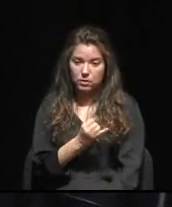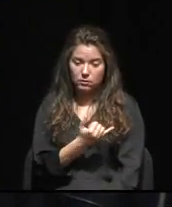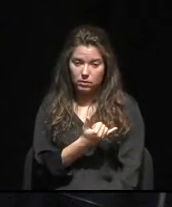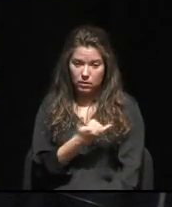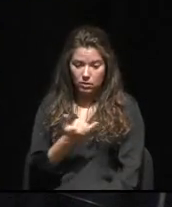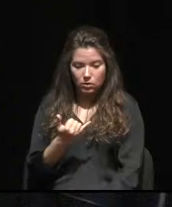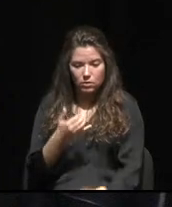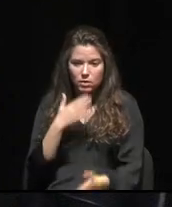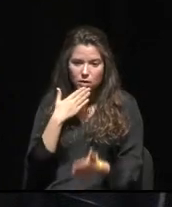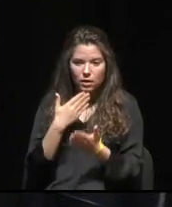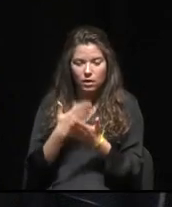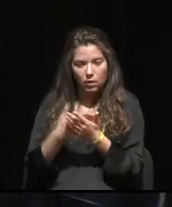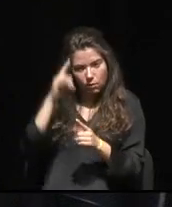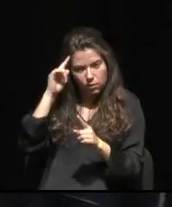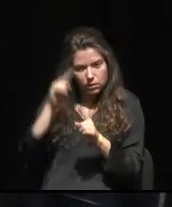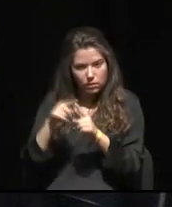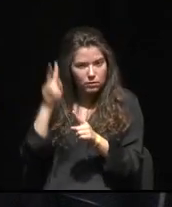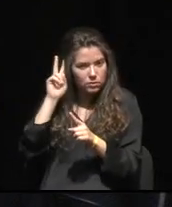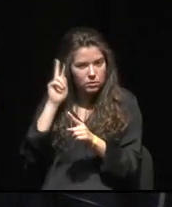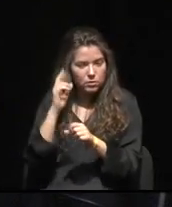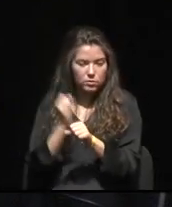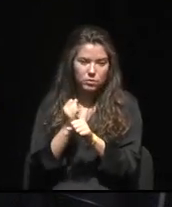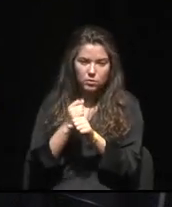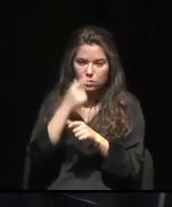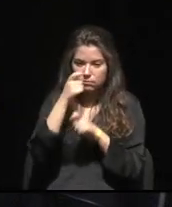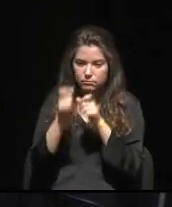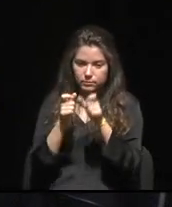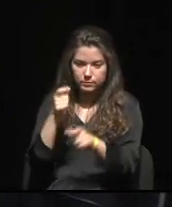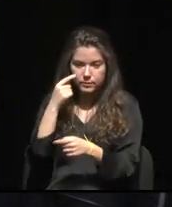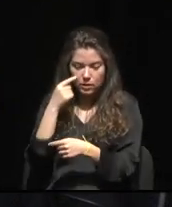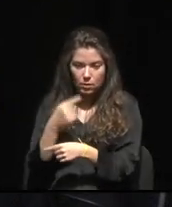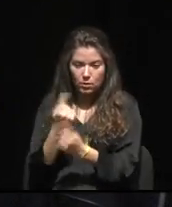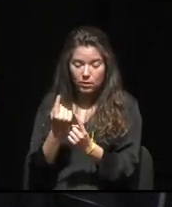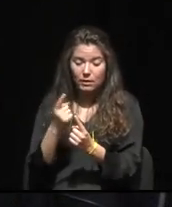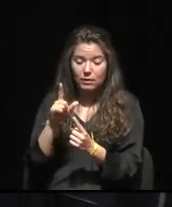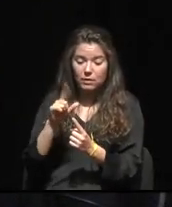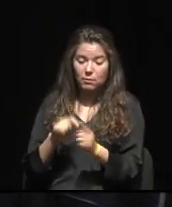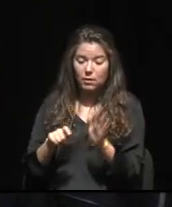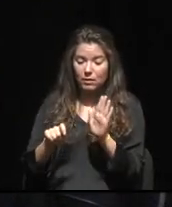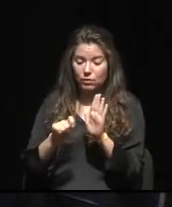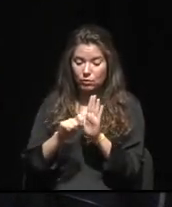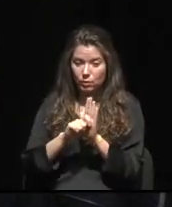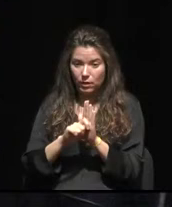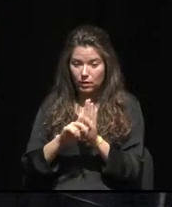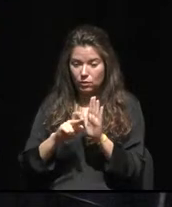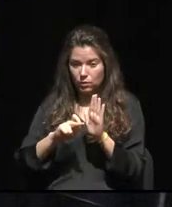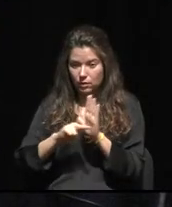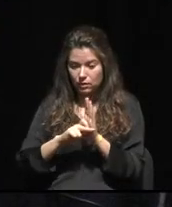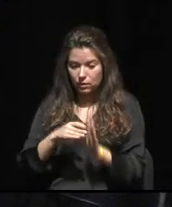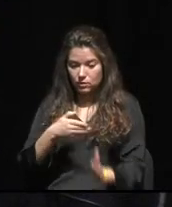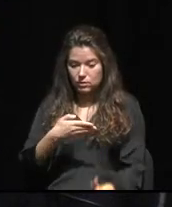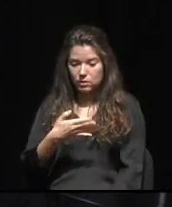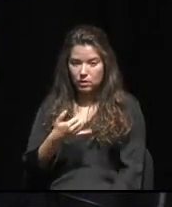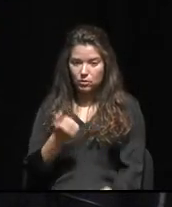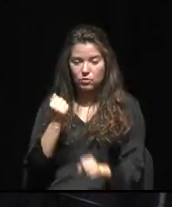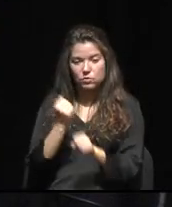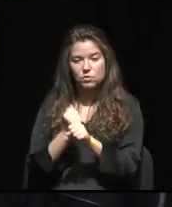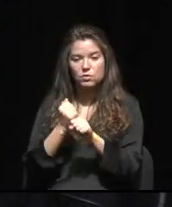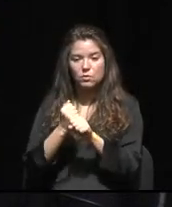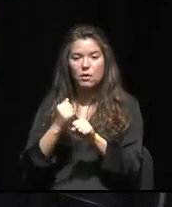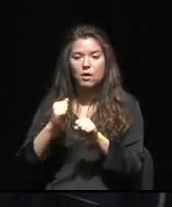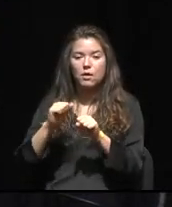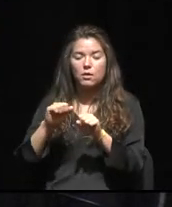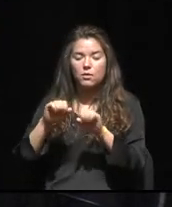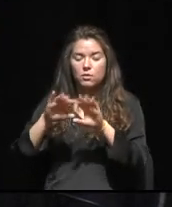Visa a valorização dos trabalhadores da função pública e da alí e do artigo 72 da lei geral do Trabalho em funções